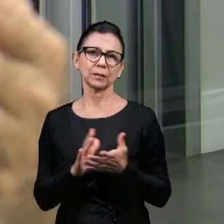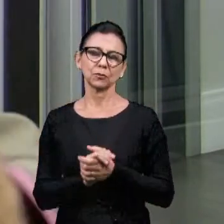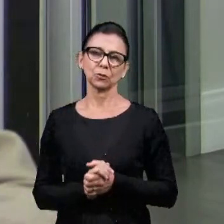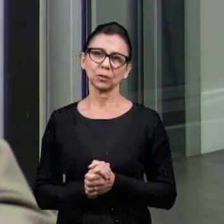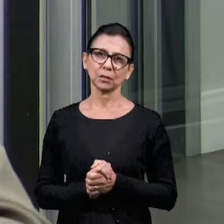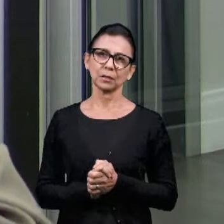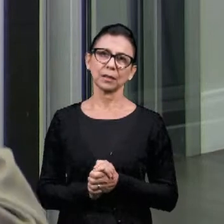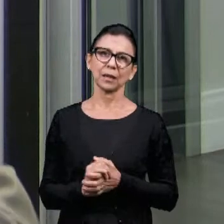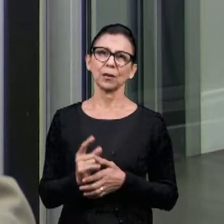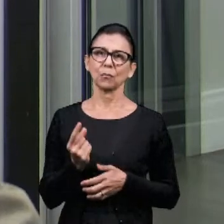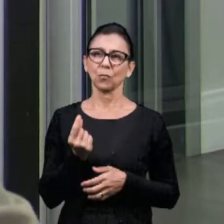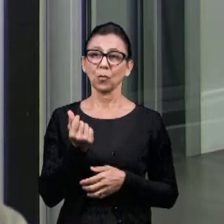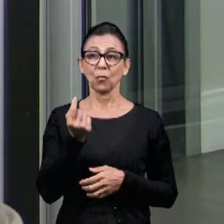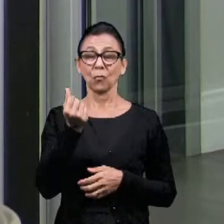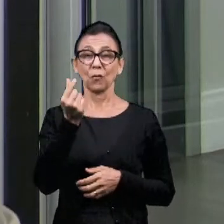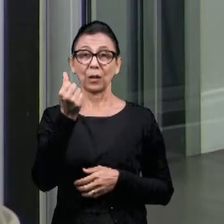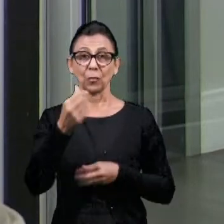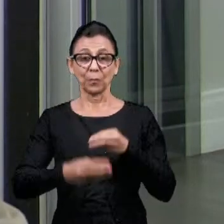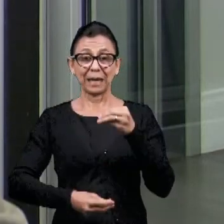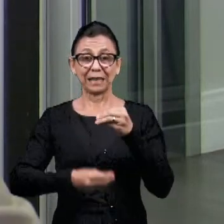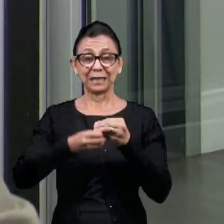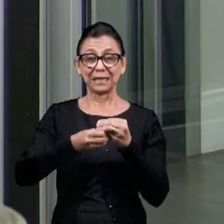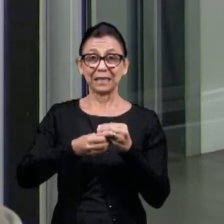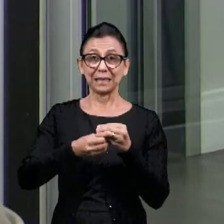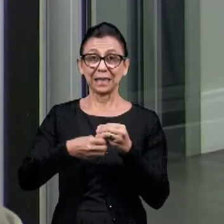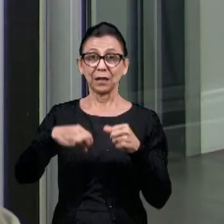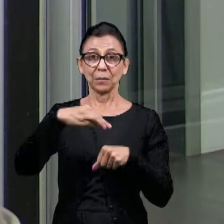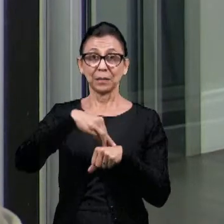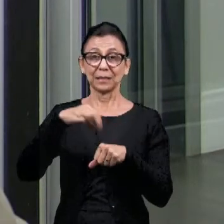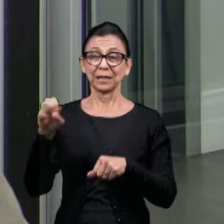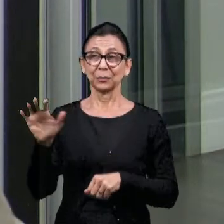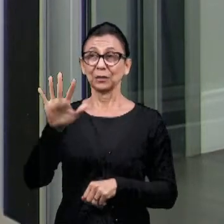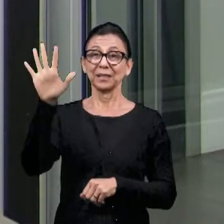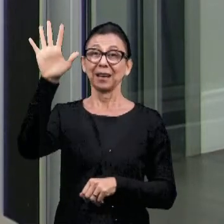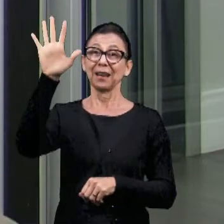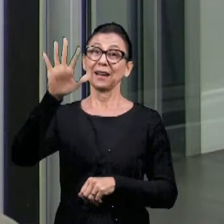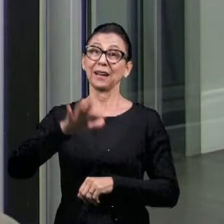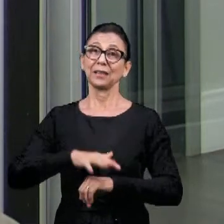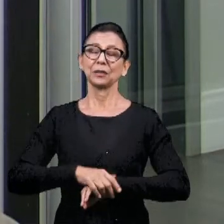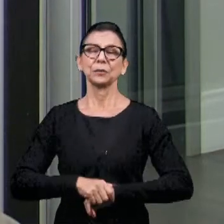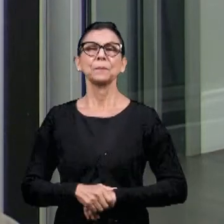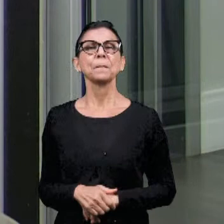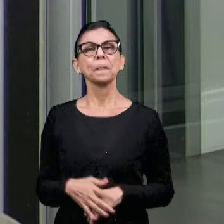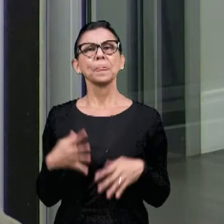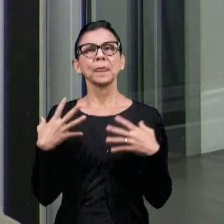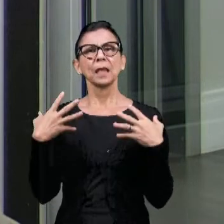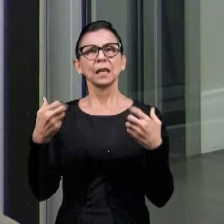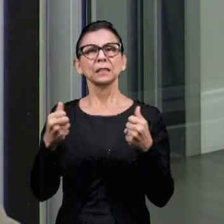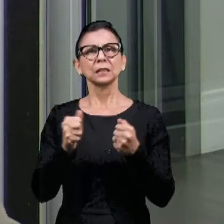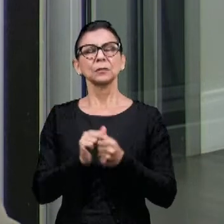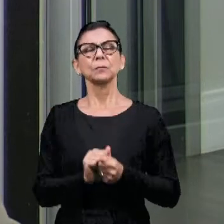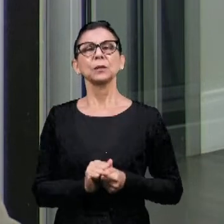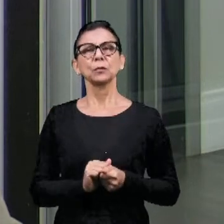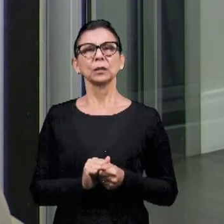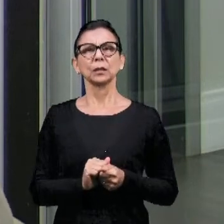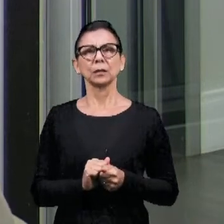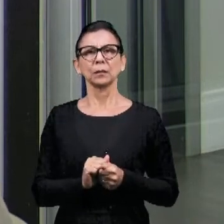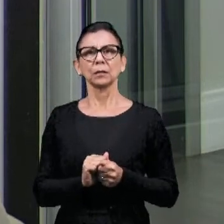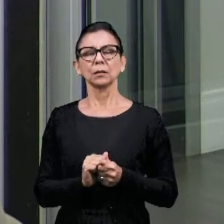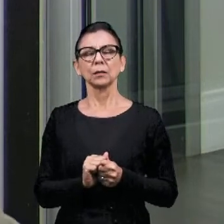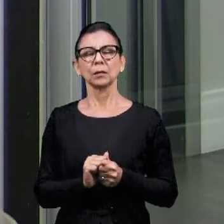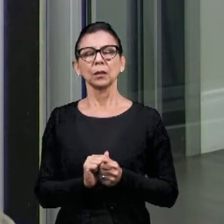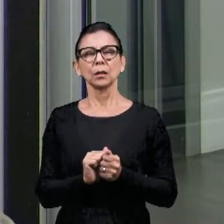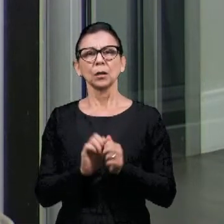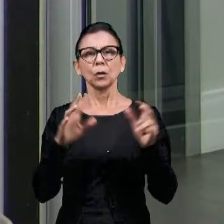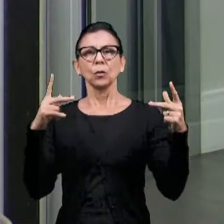para complementar por causa do mestrado. E acabou que eu recebi na época um convite do presbitério, que para